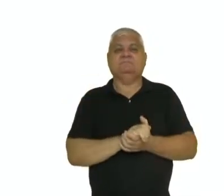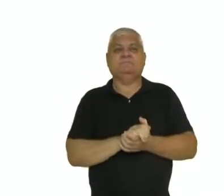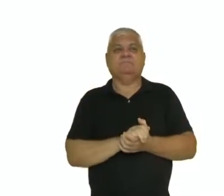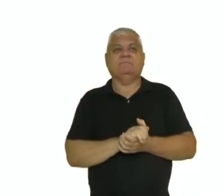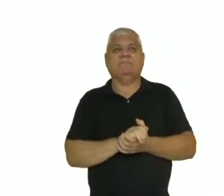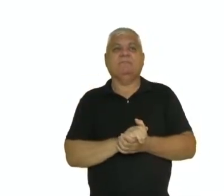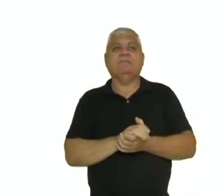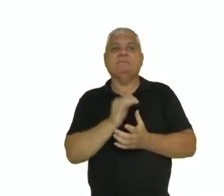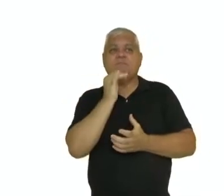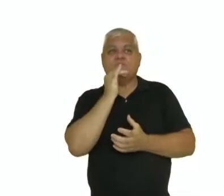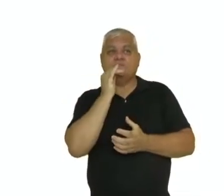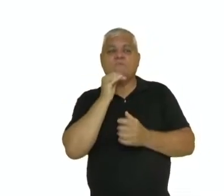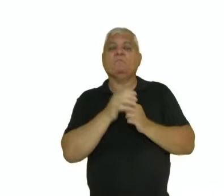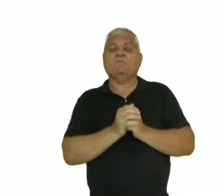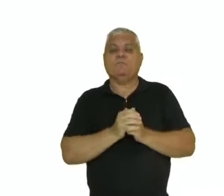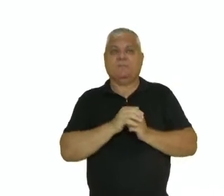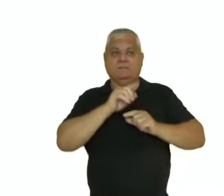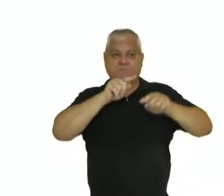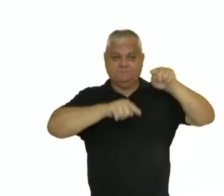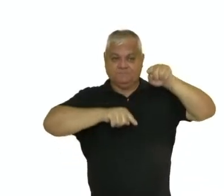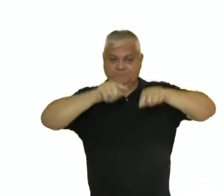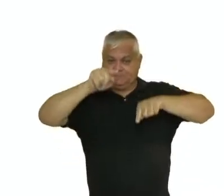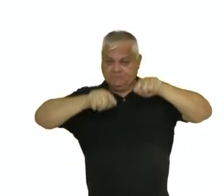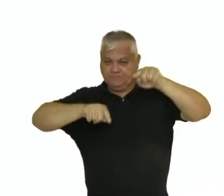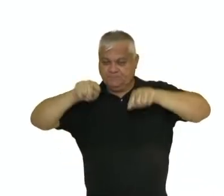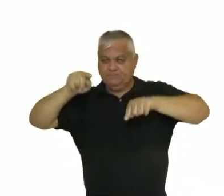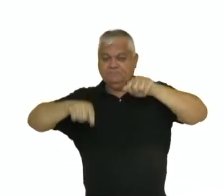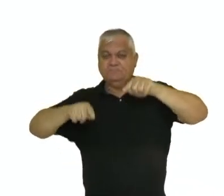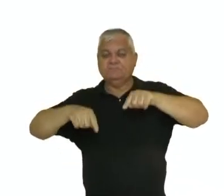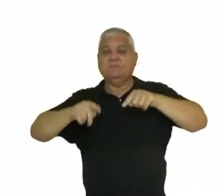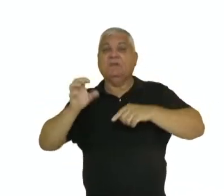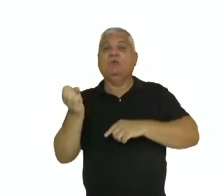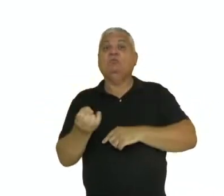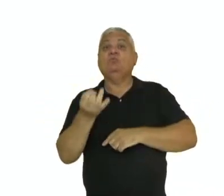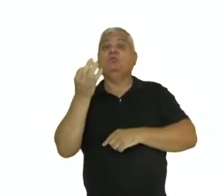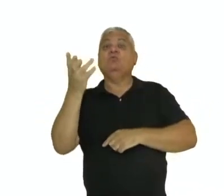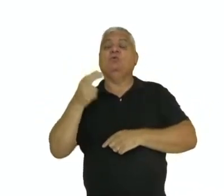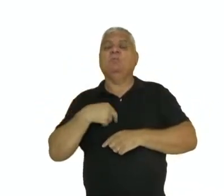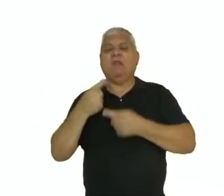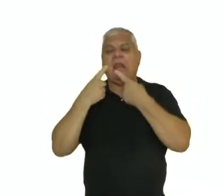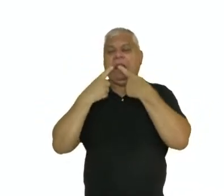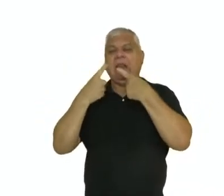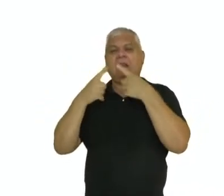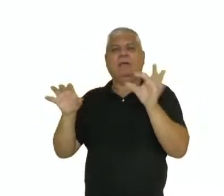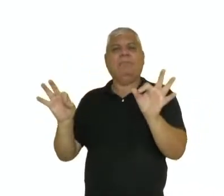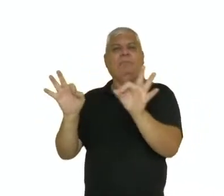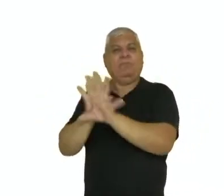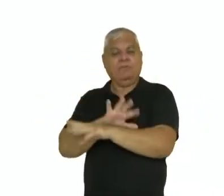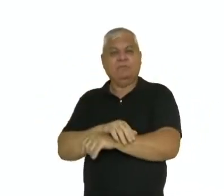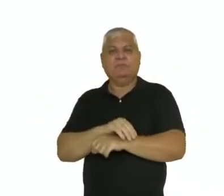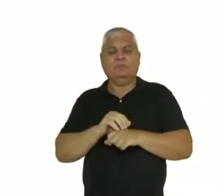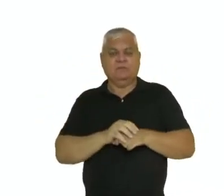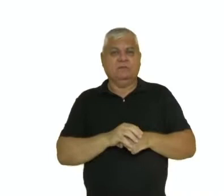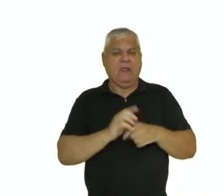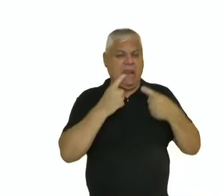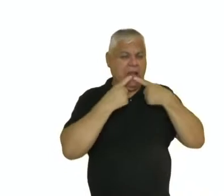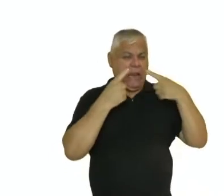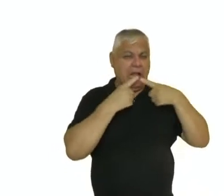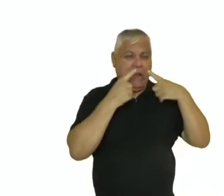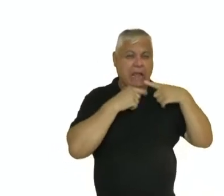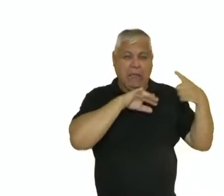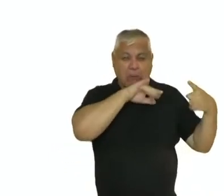Nível de eficiência muito bom, o número de reclamações resolvidas excede o número de reclamações recebidas. Baseado no conceito